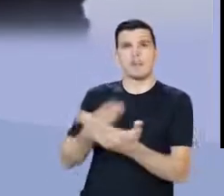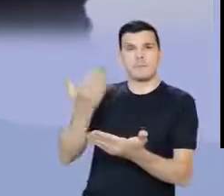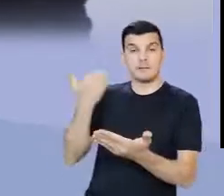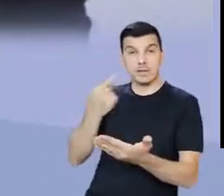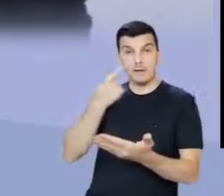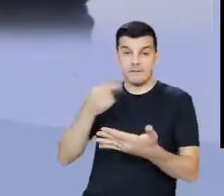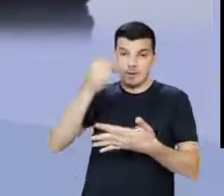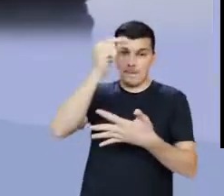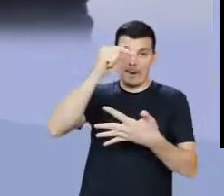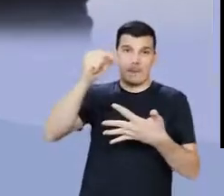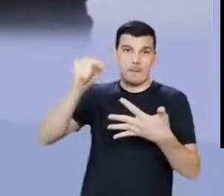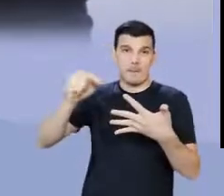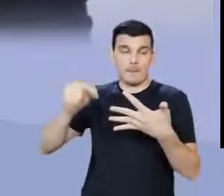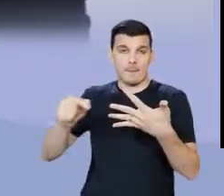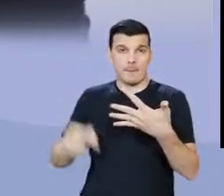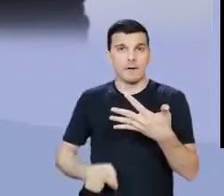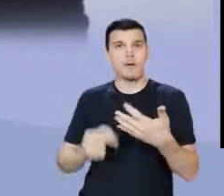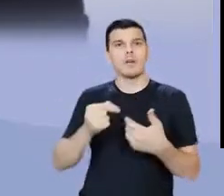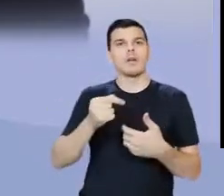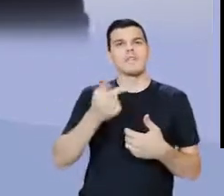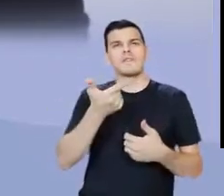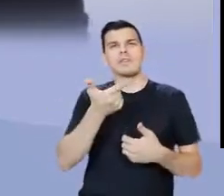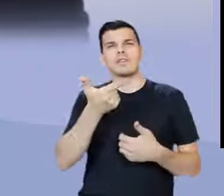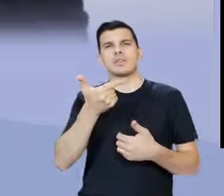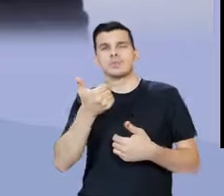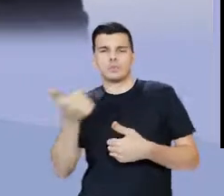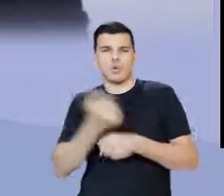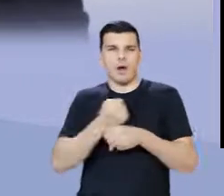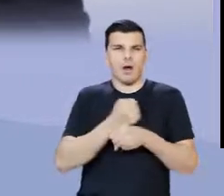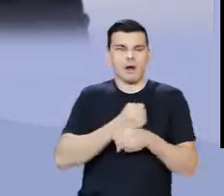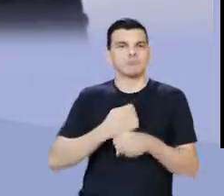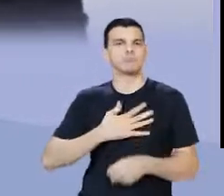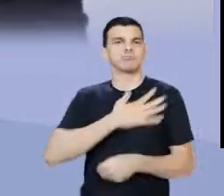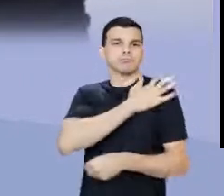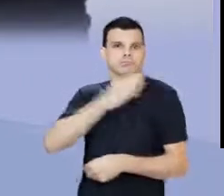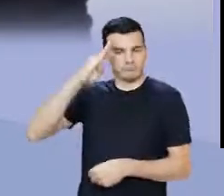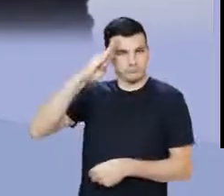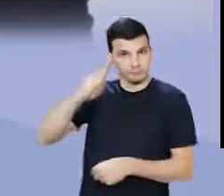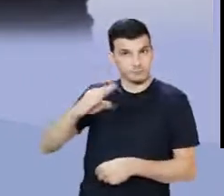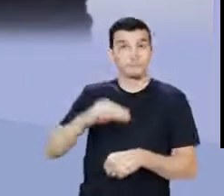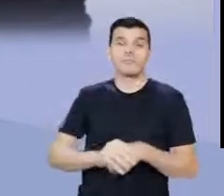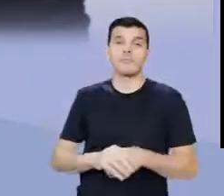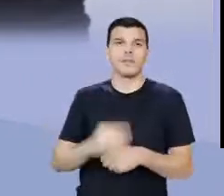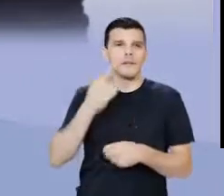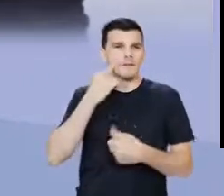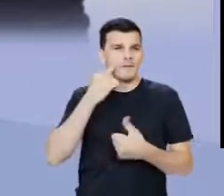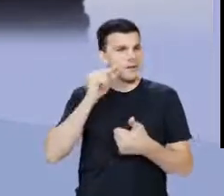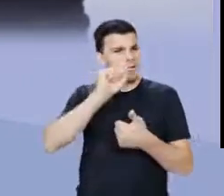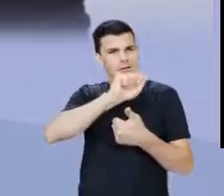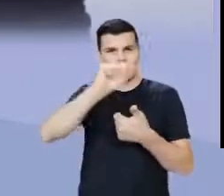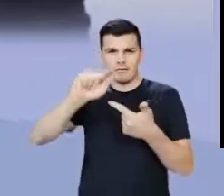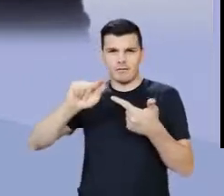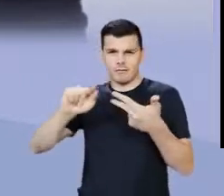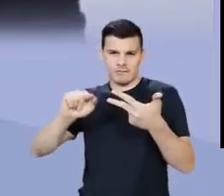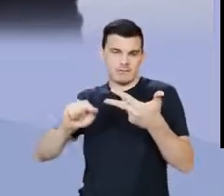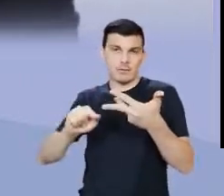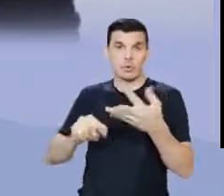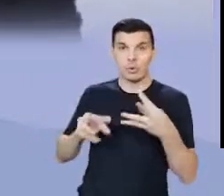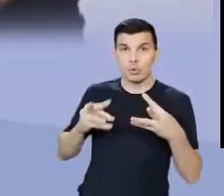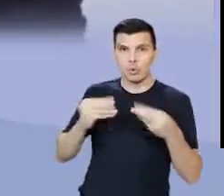última aula, nós passamos por todos aqueles 21 anos do regime militar, na verdade, nós vimos todos os